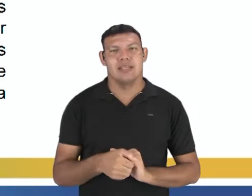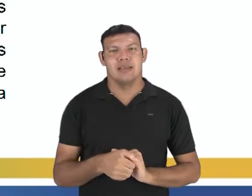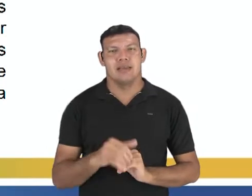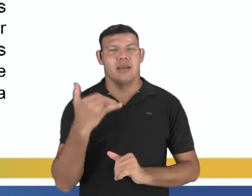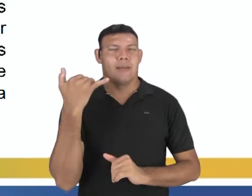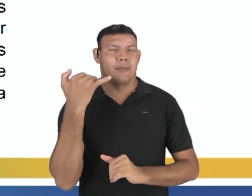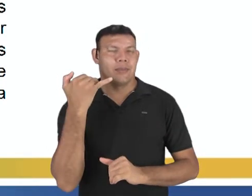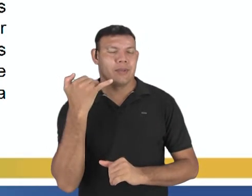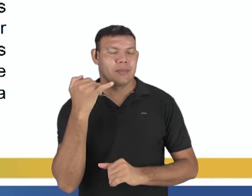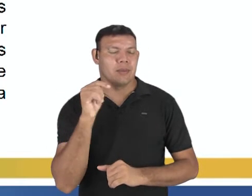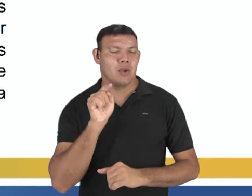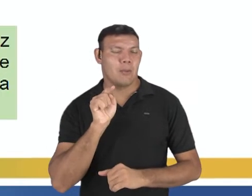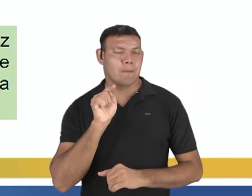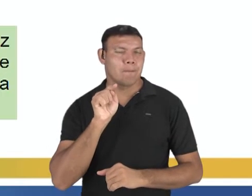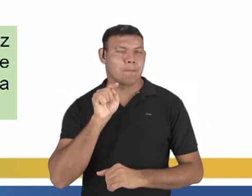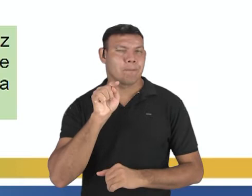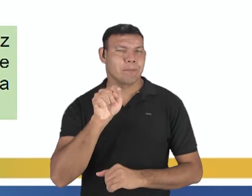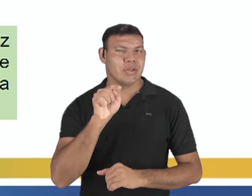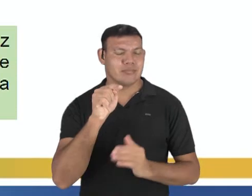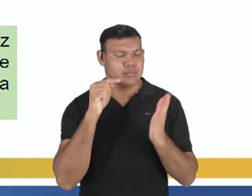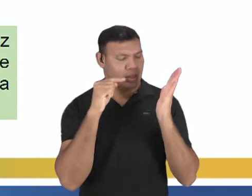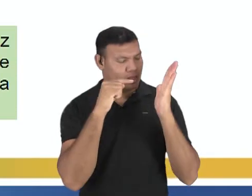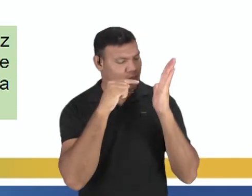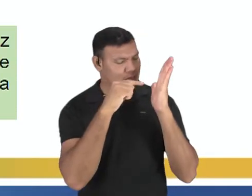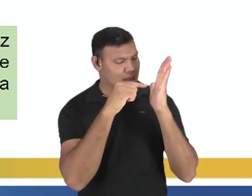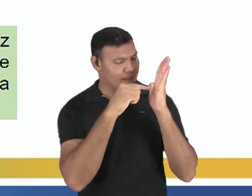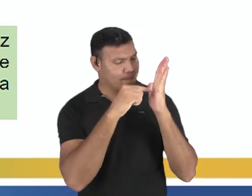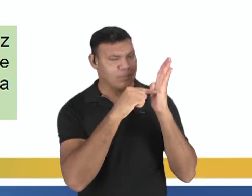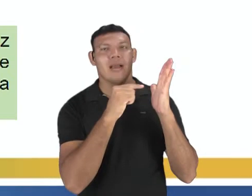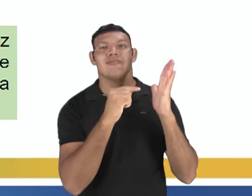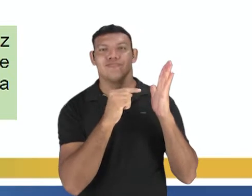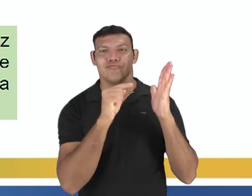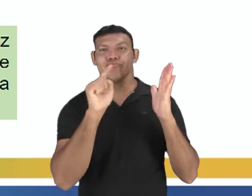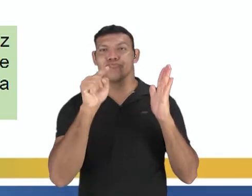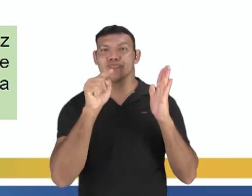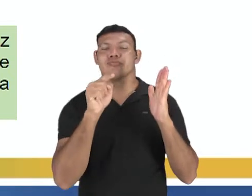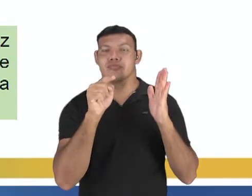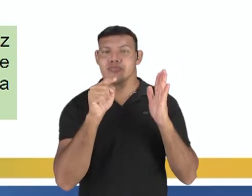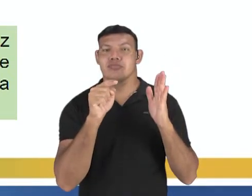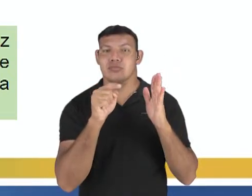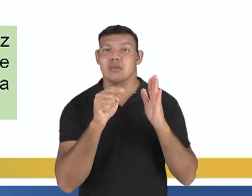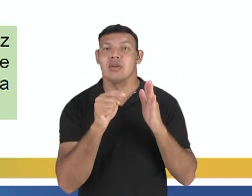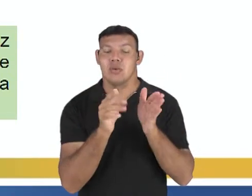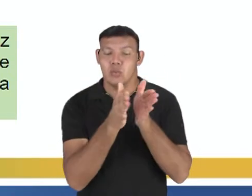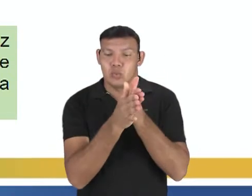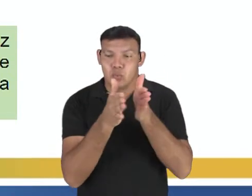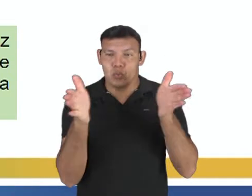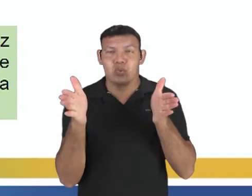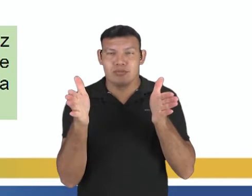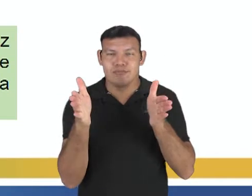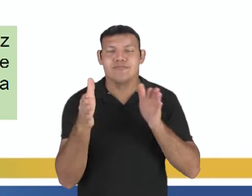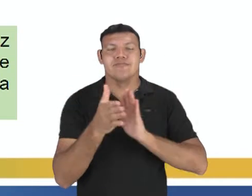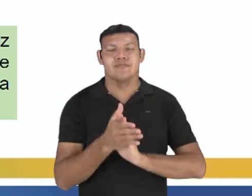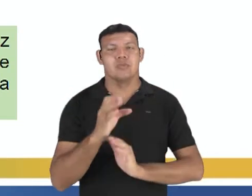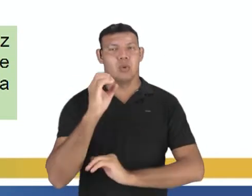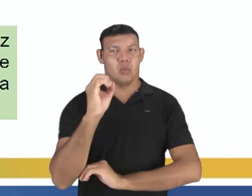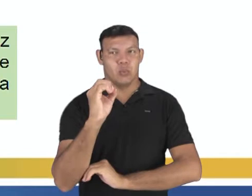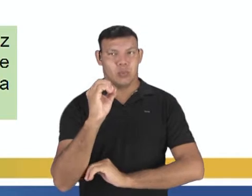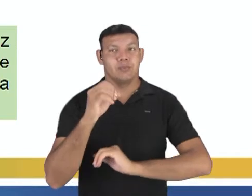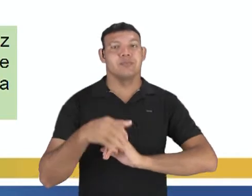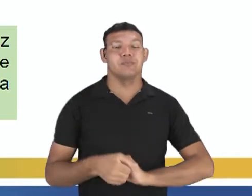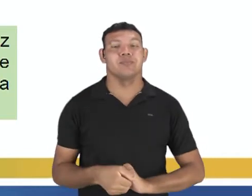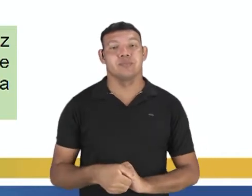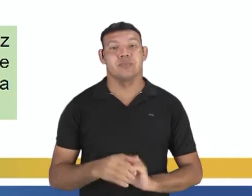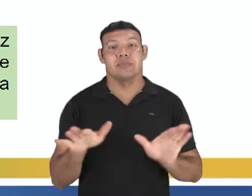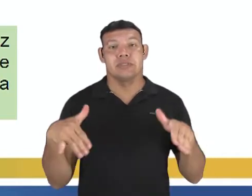pega a caneta e simplesmente encosta no papel, esse é o diâmetro do nosso óvulo. Bom, o